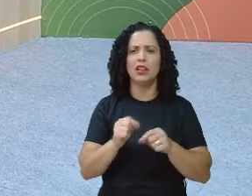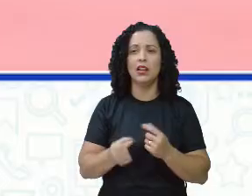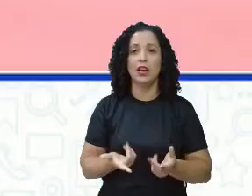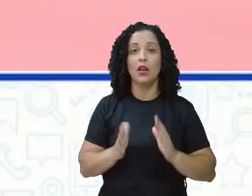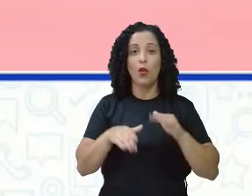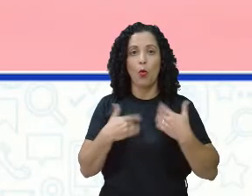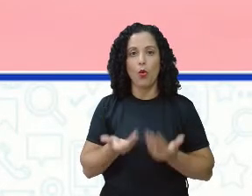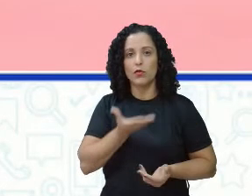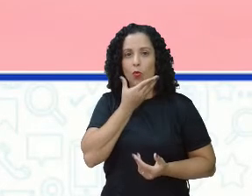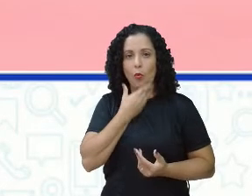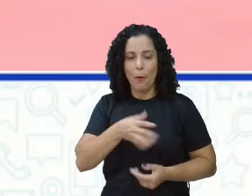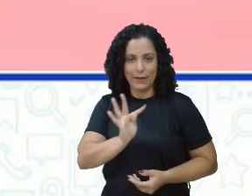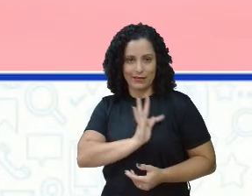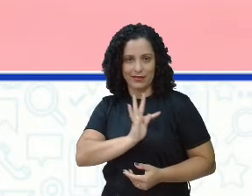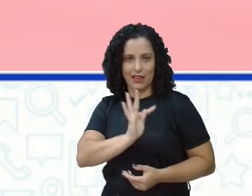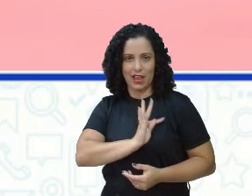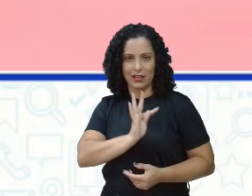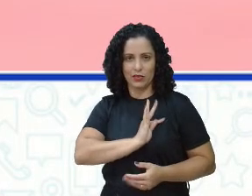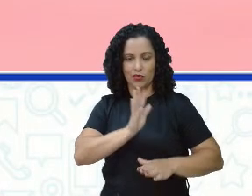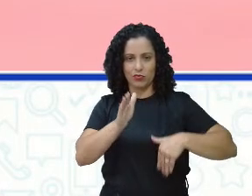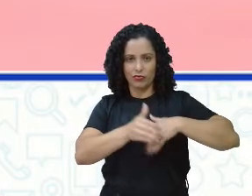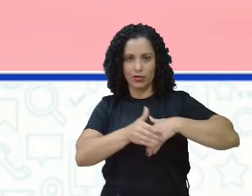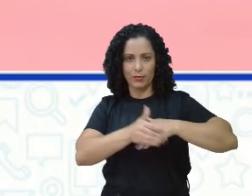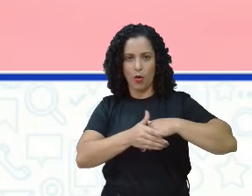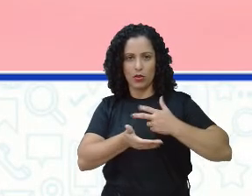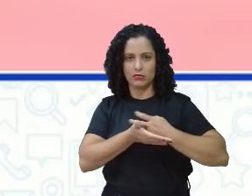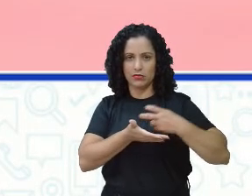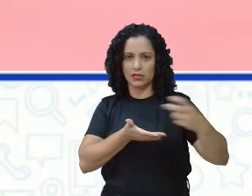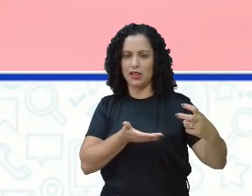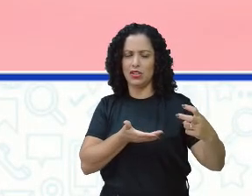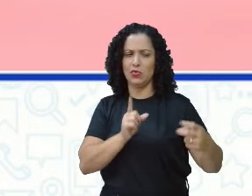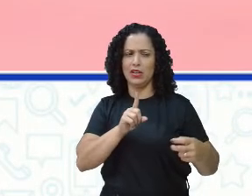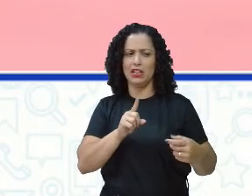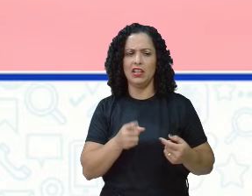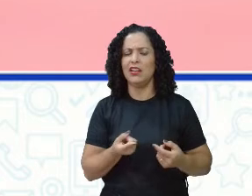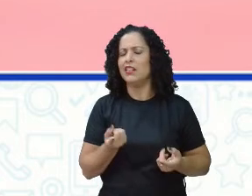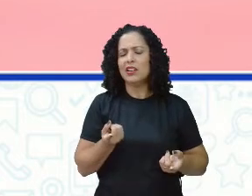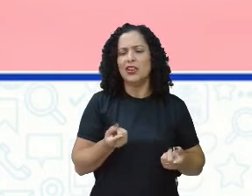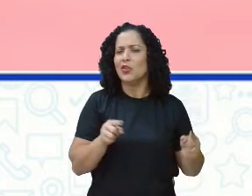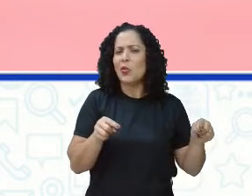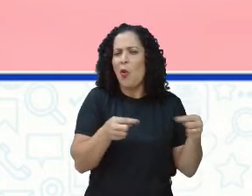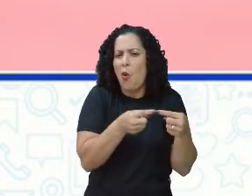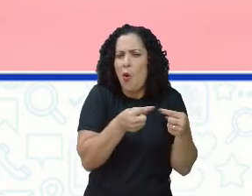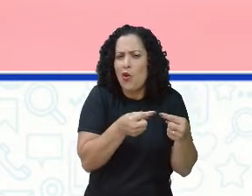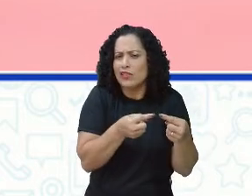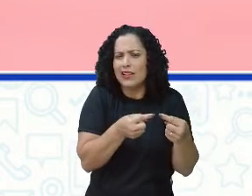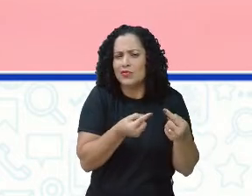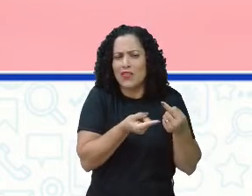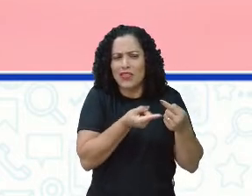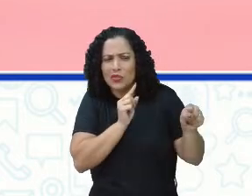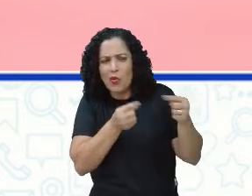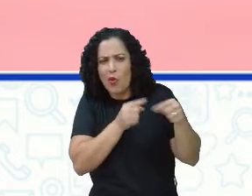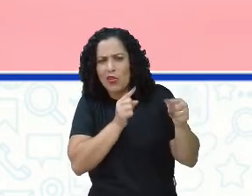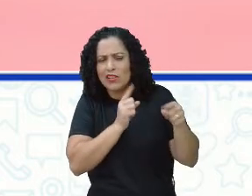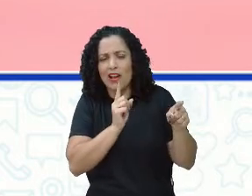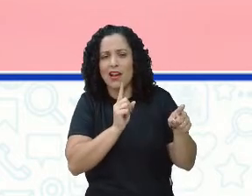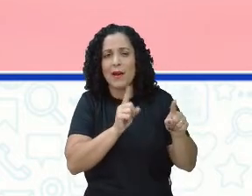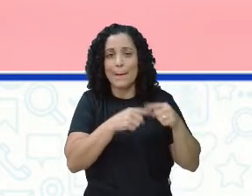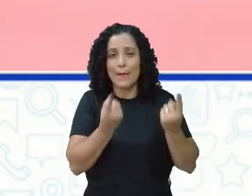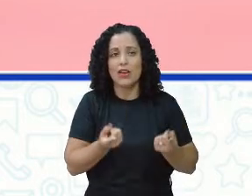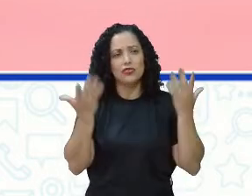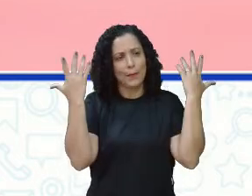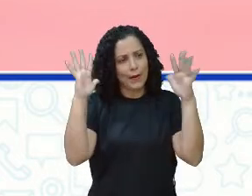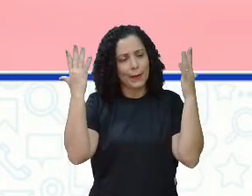clube pernambucano. Ele aparentemente discordando aí da decisão esportiva, mas parabenizando a matéria